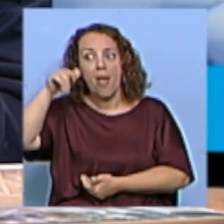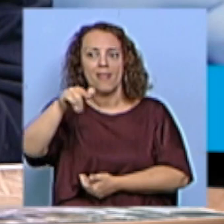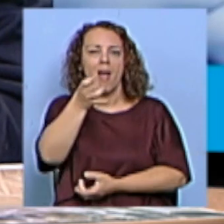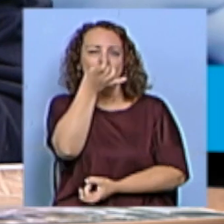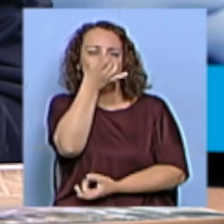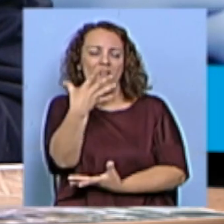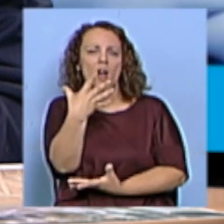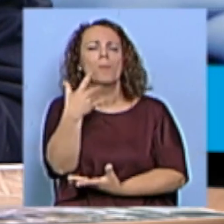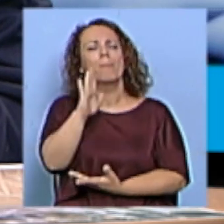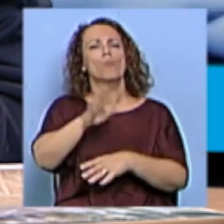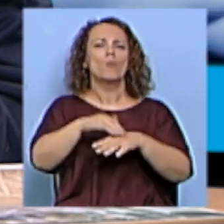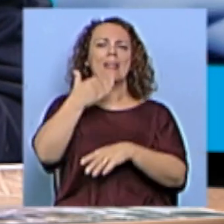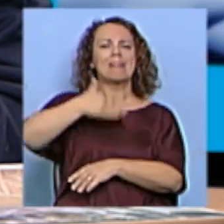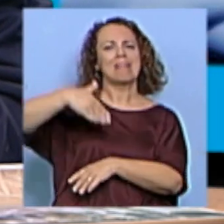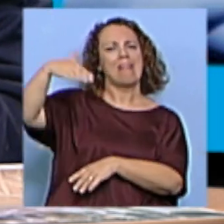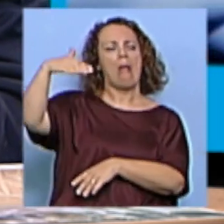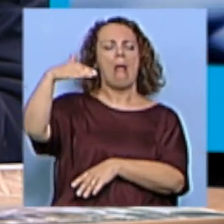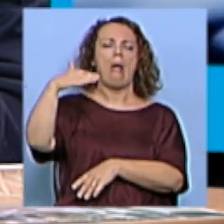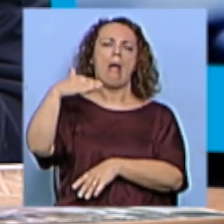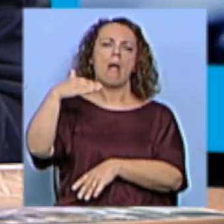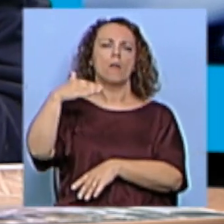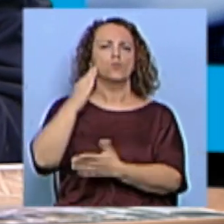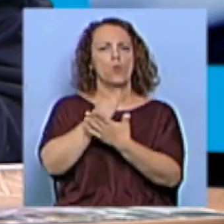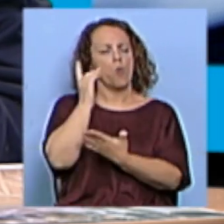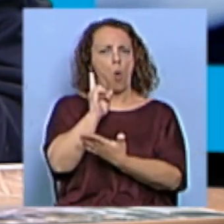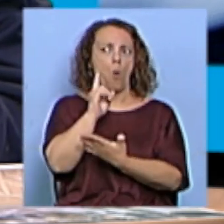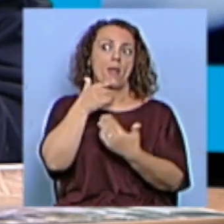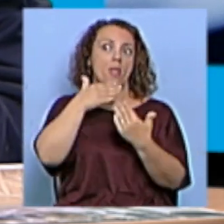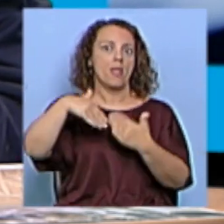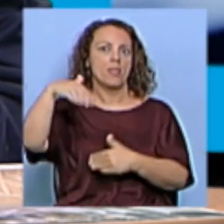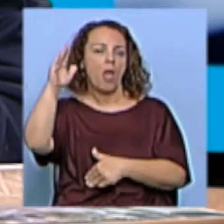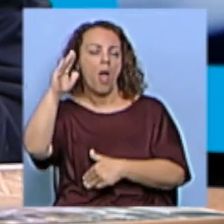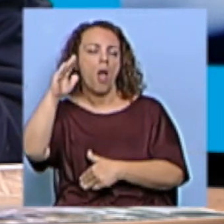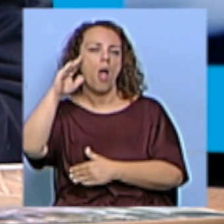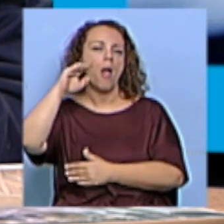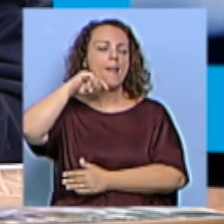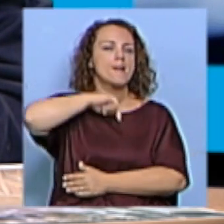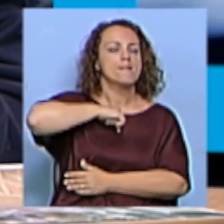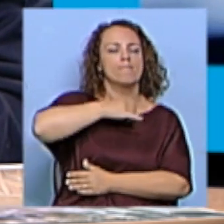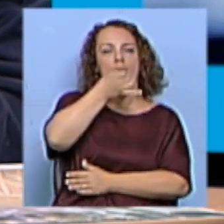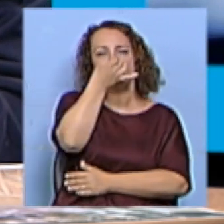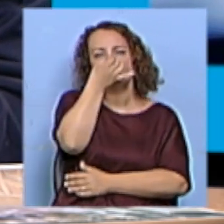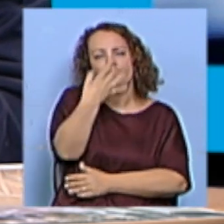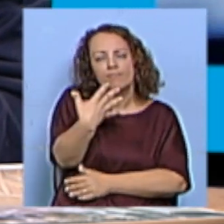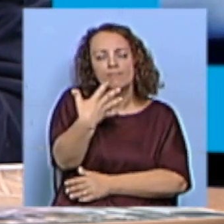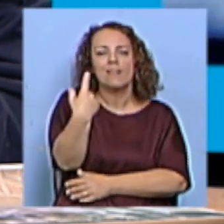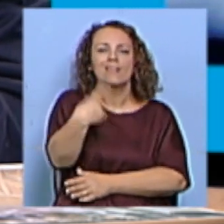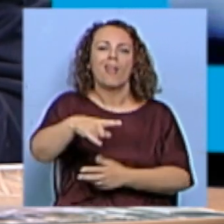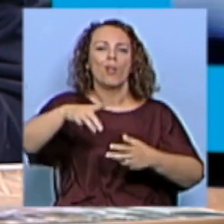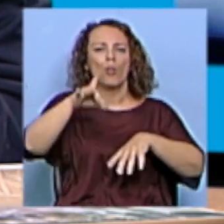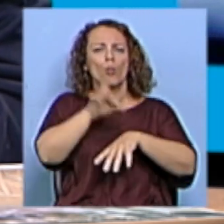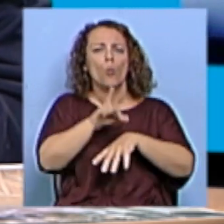frágeis. Não é só ter mais idade. Pode ter mais idade e ser mais frágil ou menos frágil. Isto é, ter várias